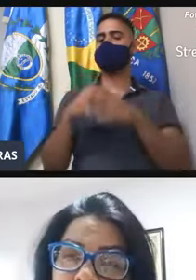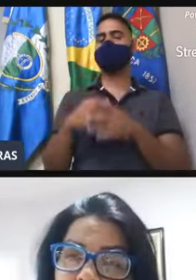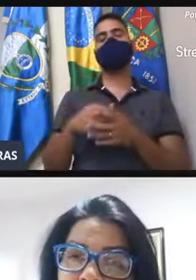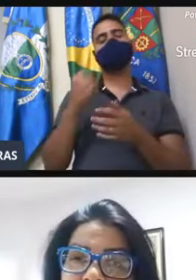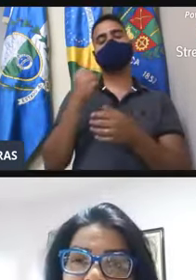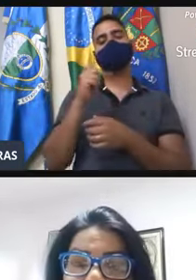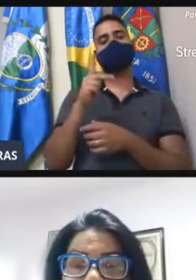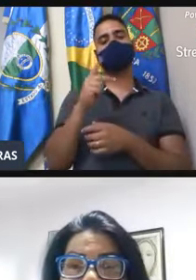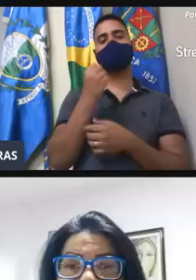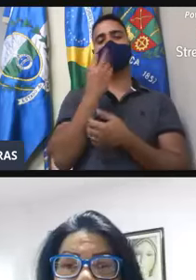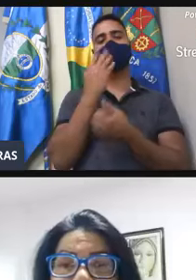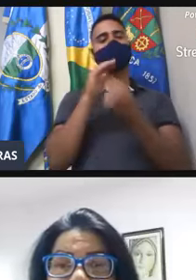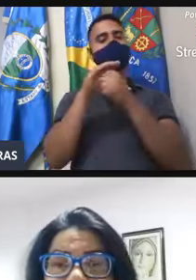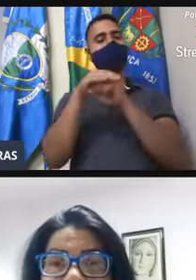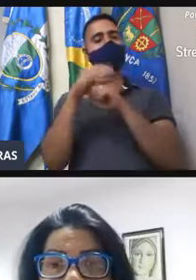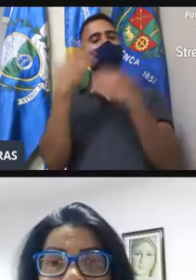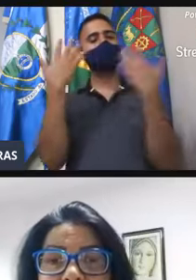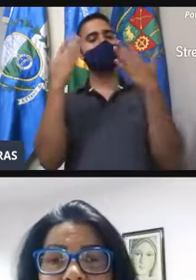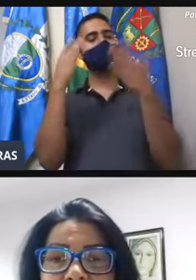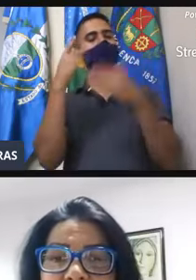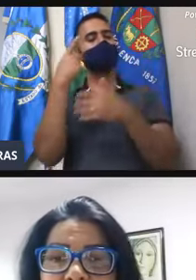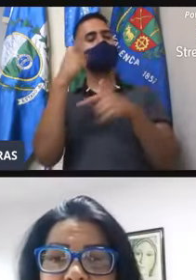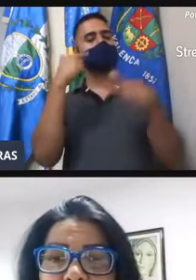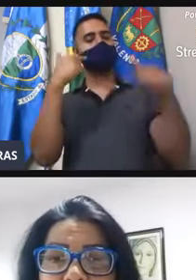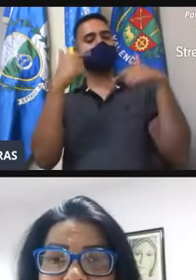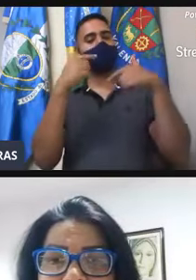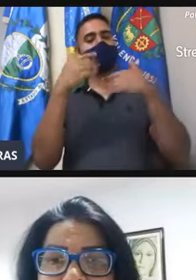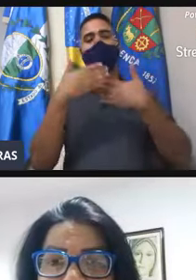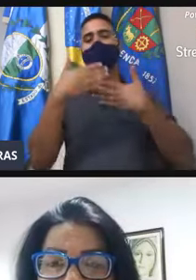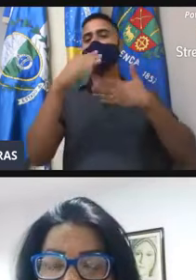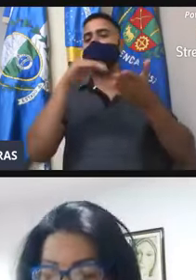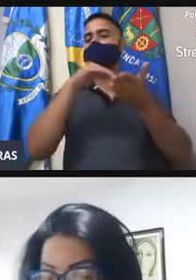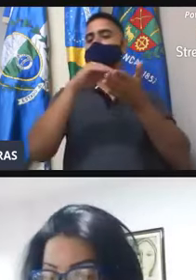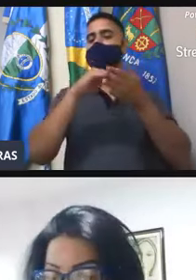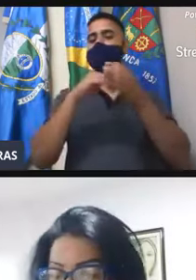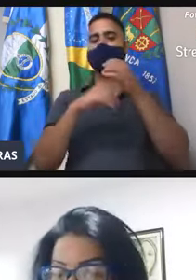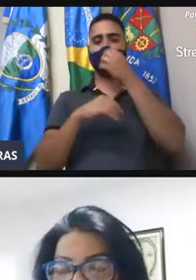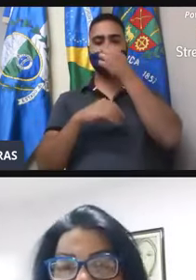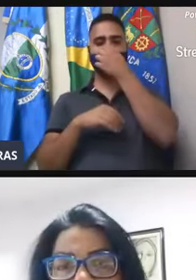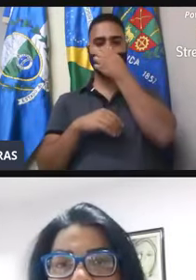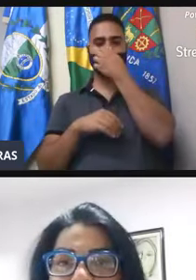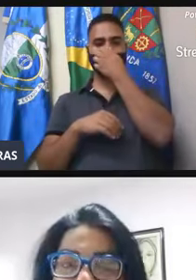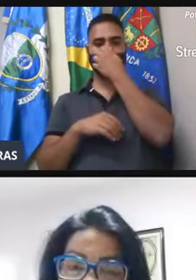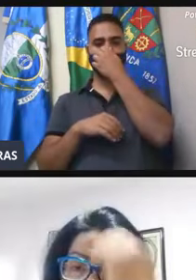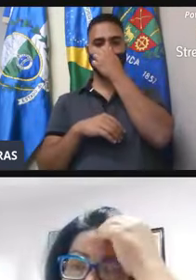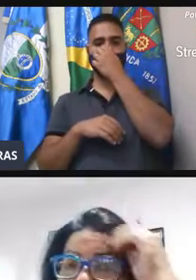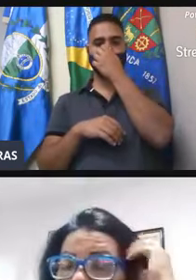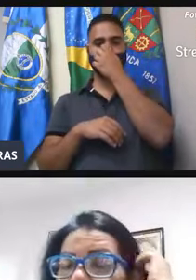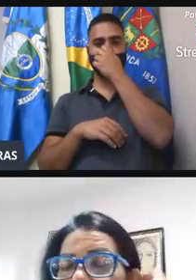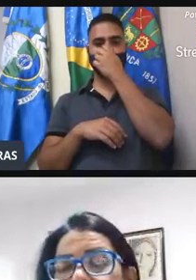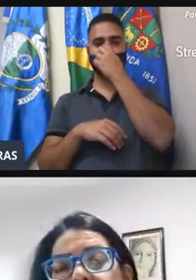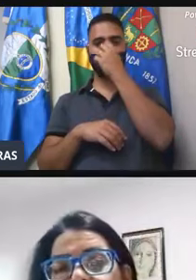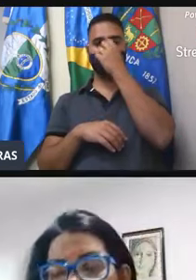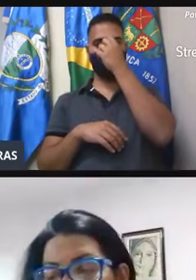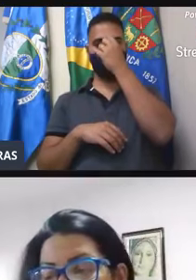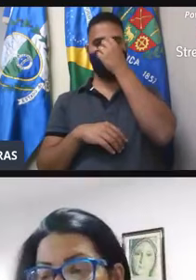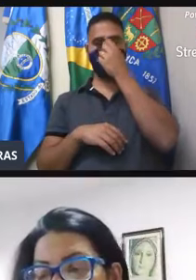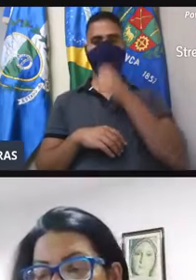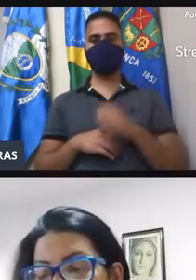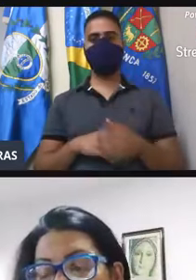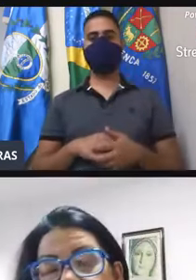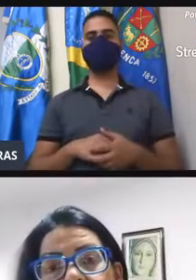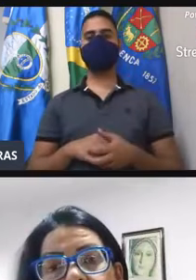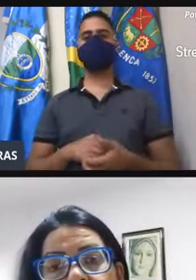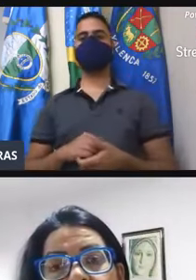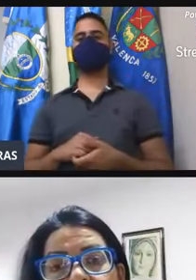carinho, dessa atenção também. Tá bom? Boa noite, parabéns aí para você estar à frente da pasta. Em relação ao empenho de